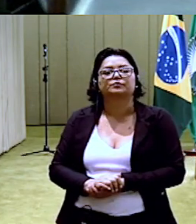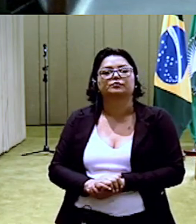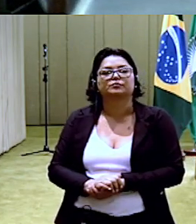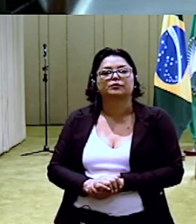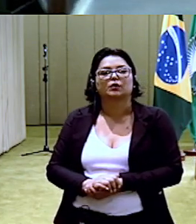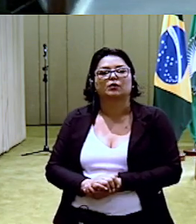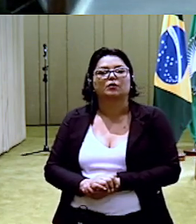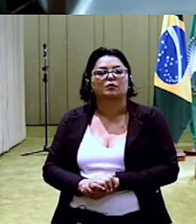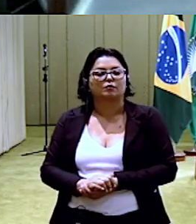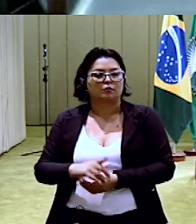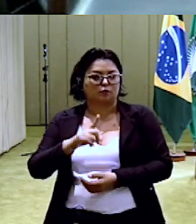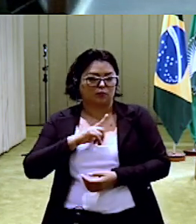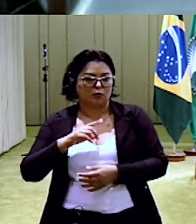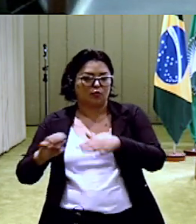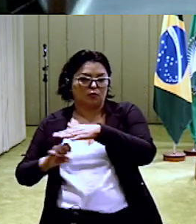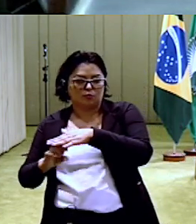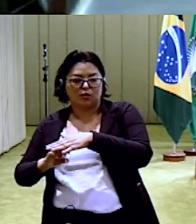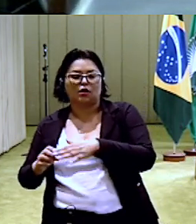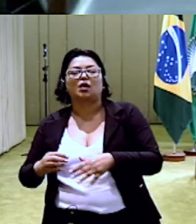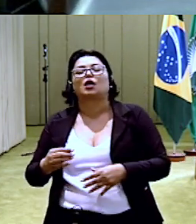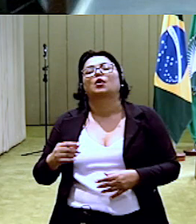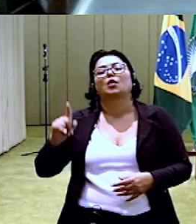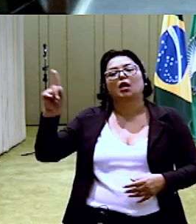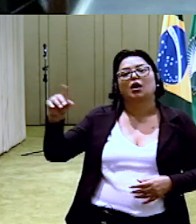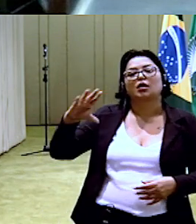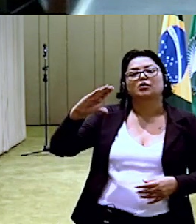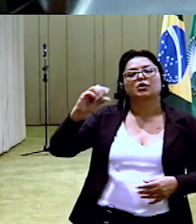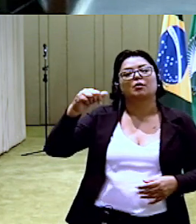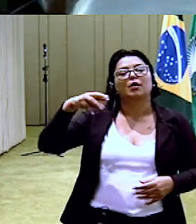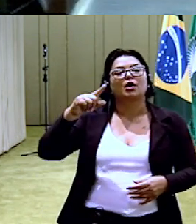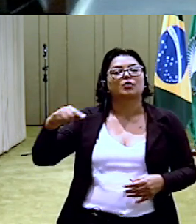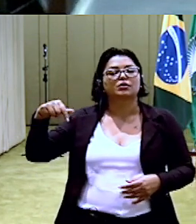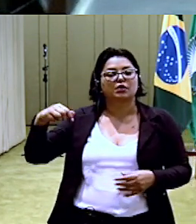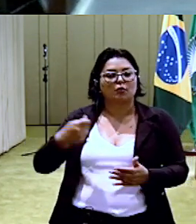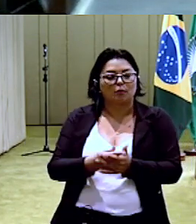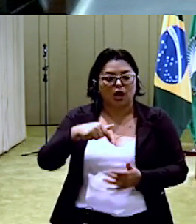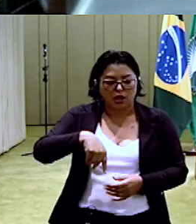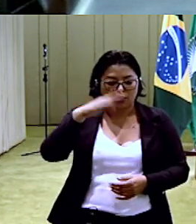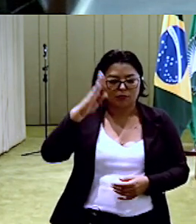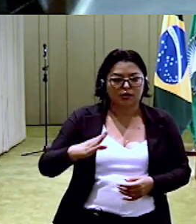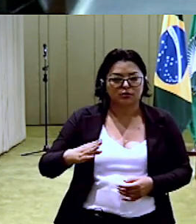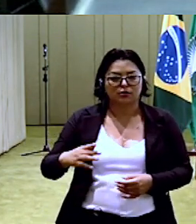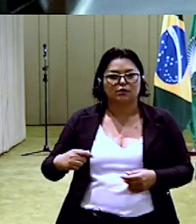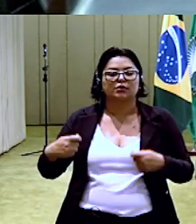um operador econômico de Camarões que quer comprar açúcar aqui no Brasil, ele está quase obrigado de mandar o dinheiro para a Europa para fazer